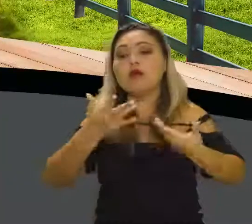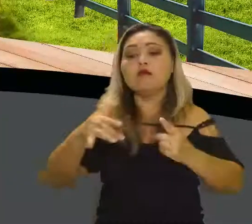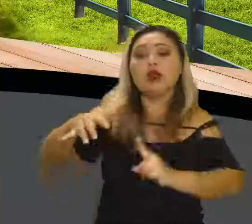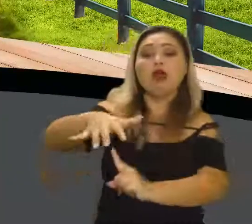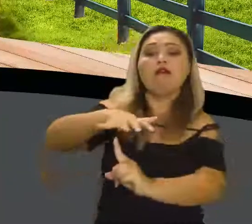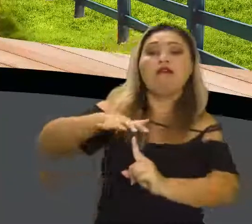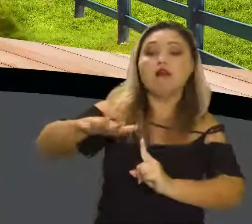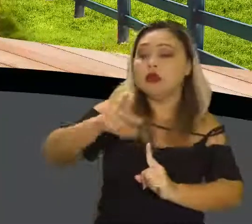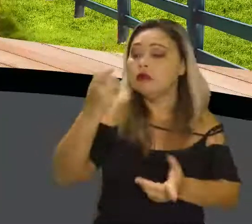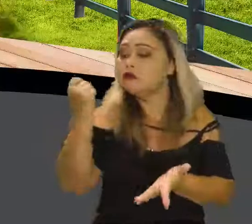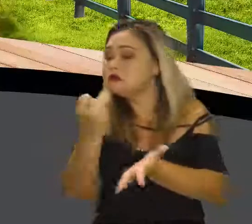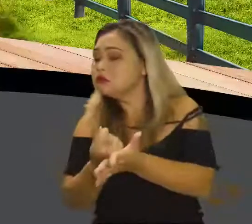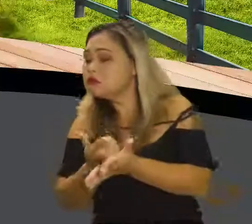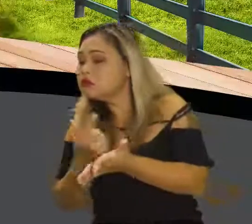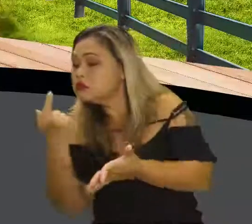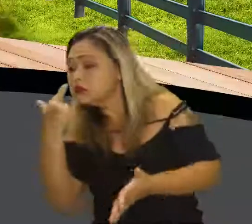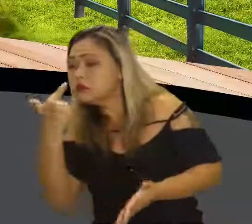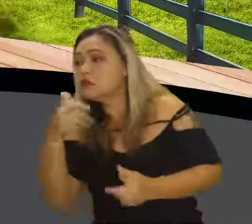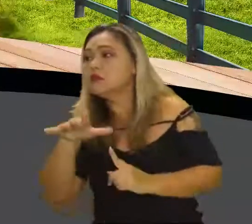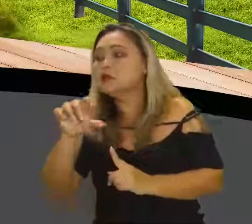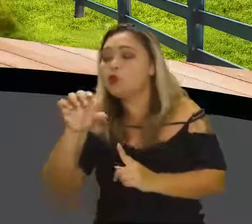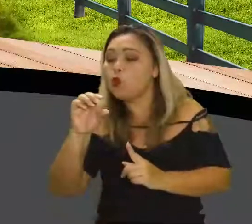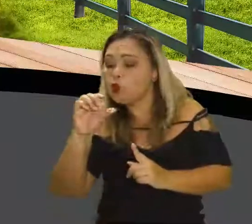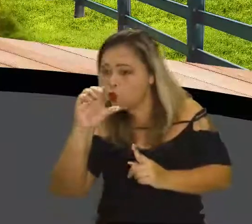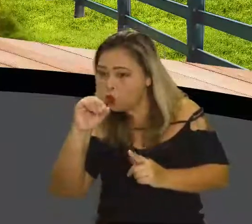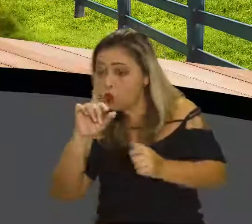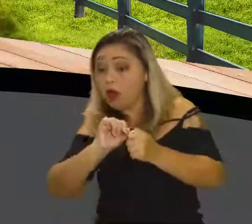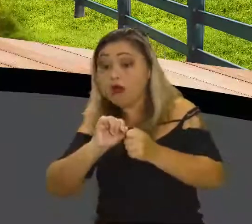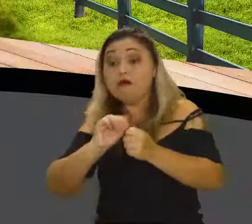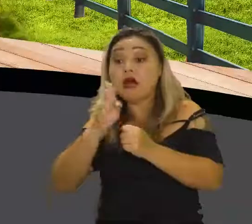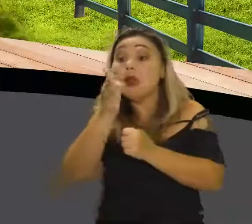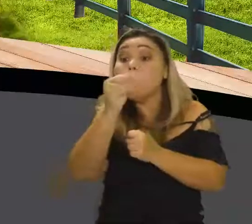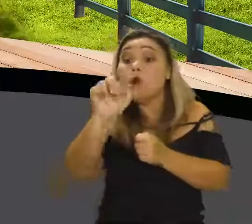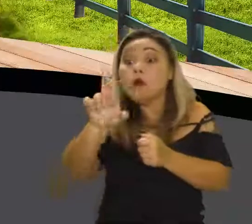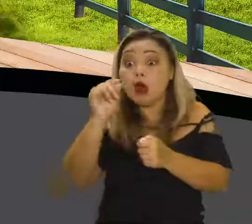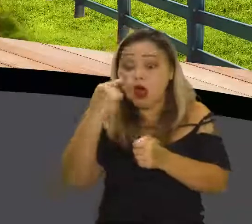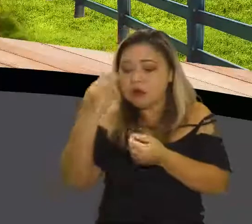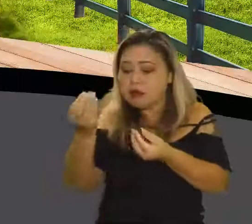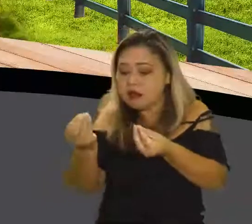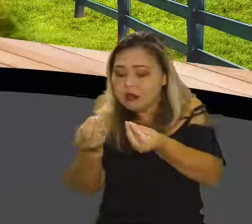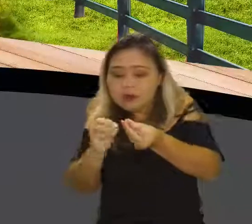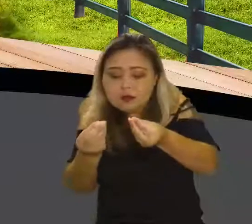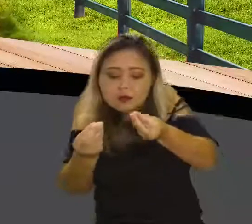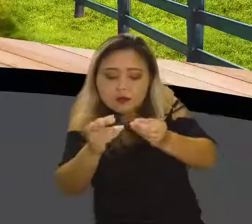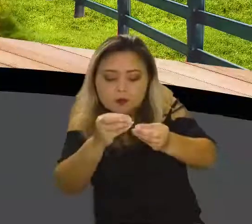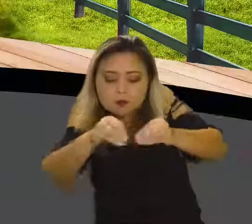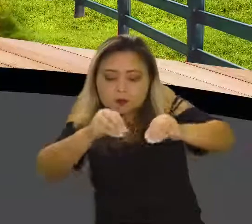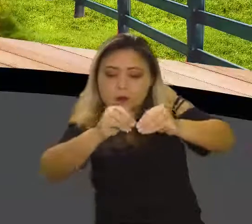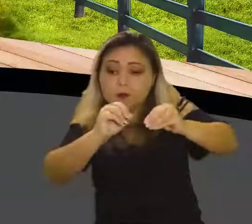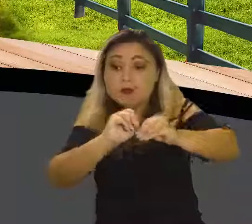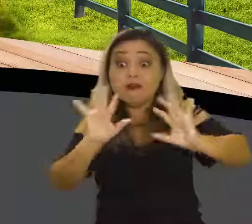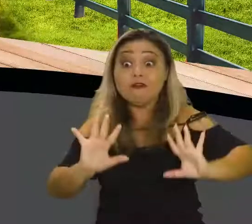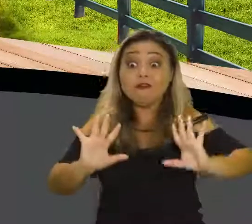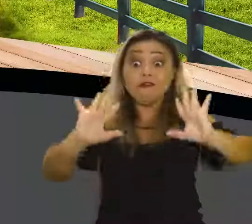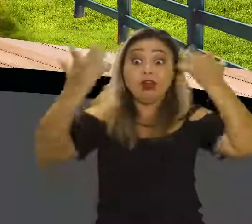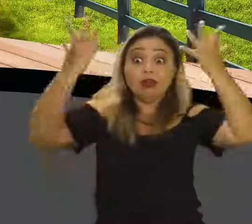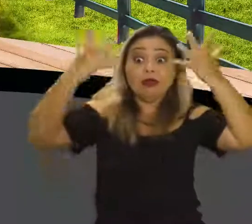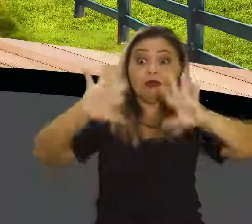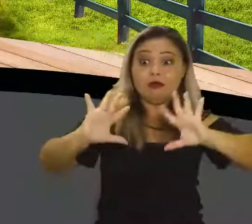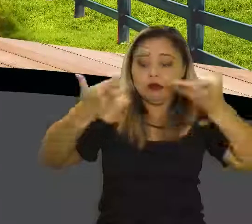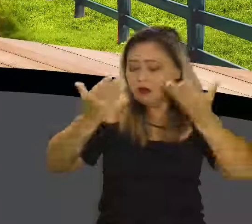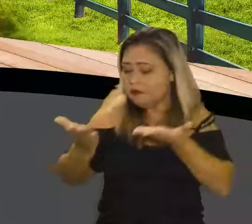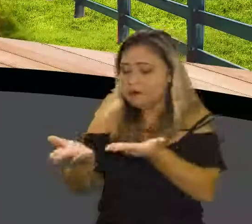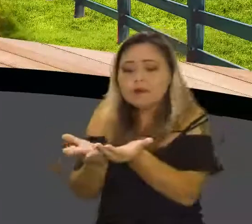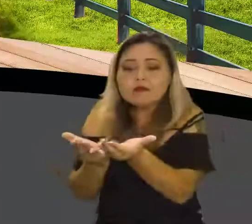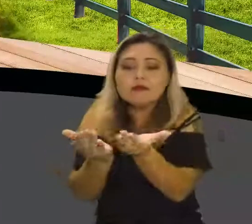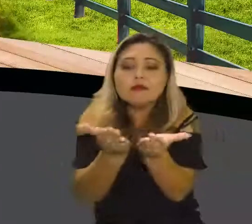ovos de codorna. Não é isso? Vai nos bares, tem ovos para fazer petisco. Vai em festas, tem aquelas